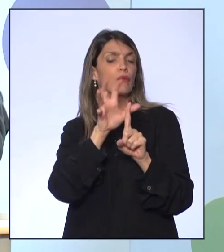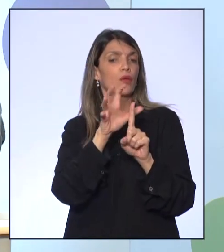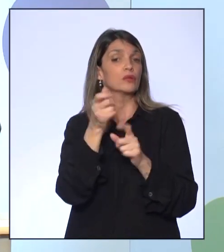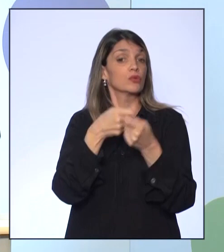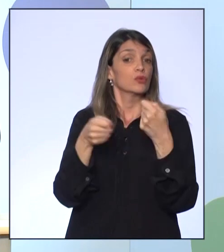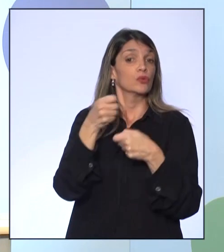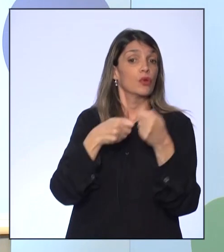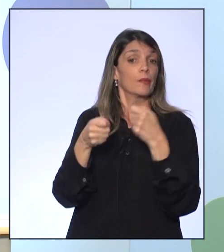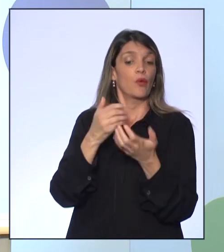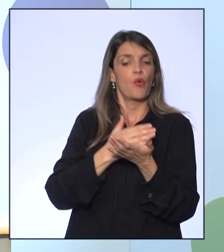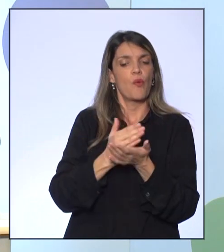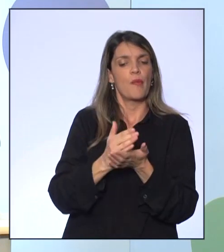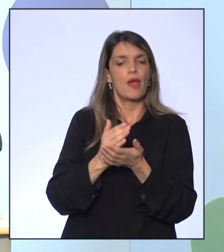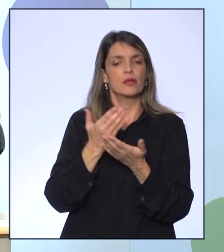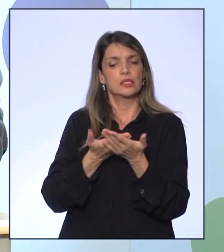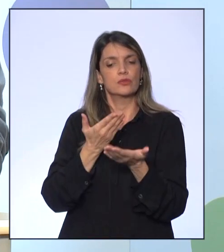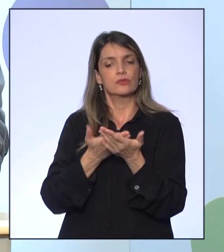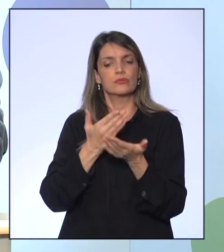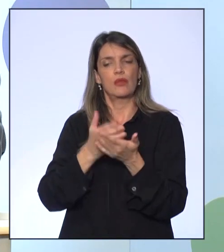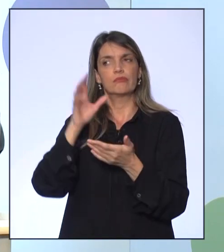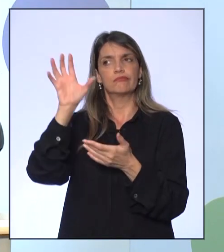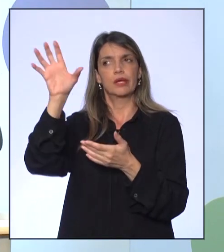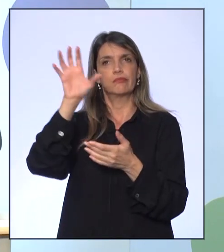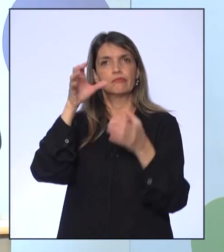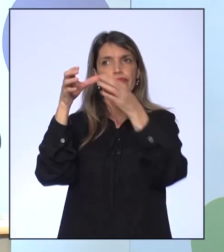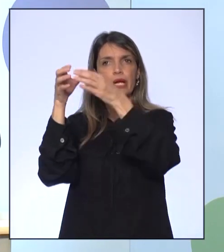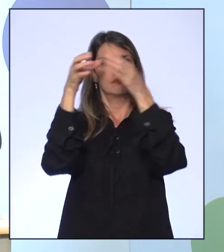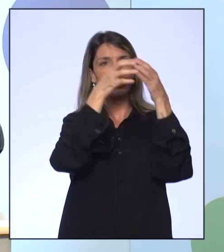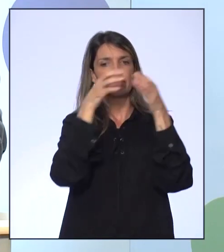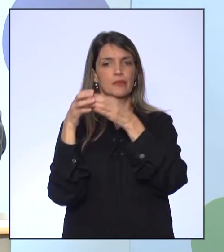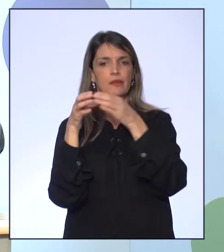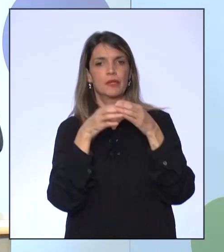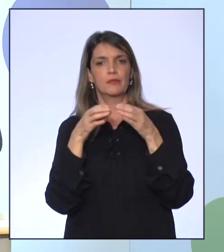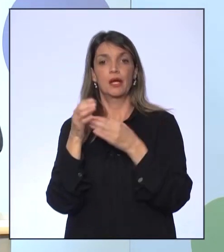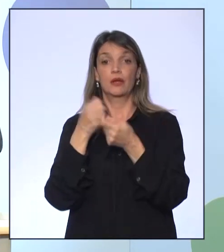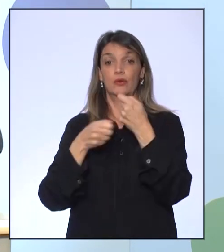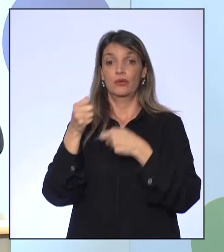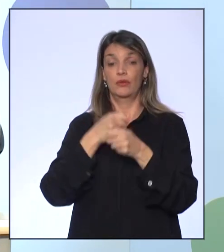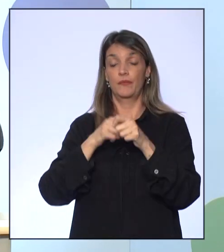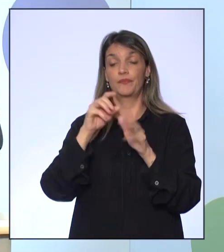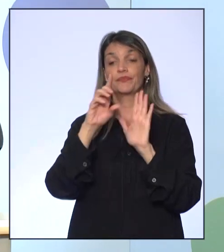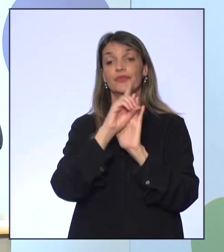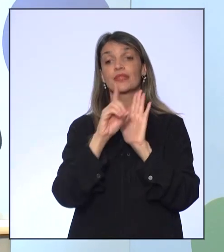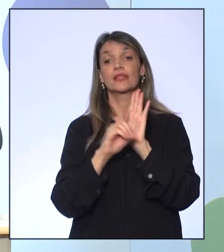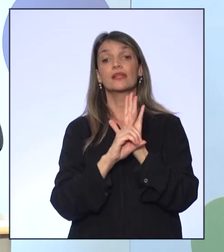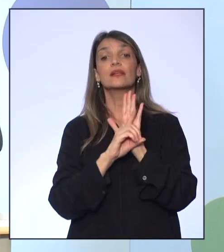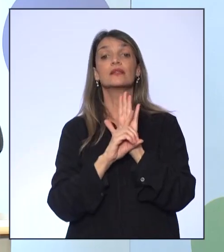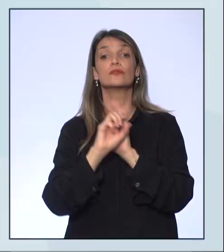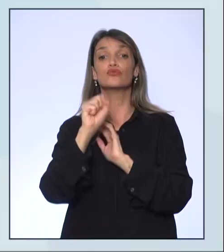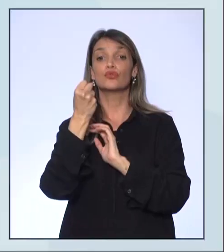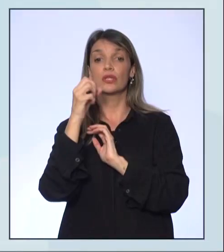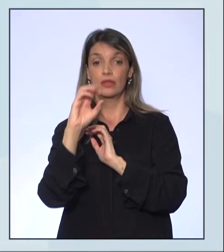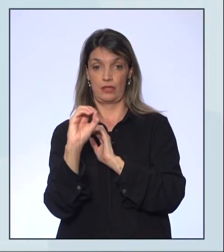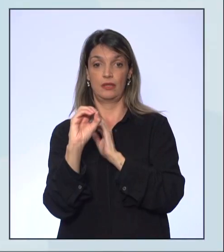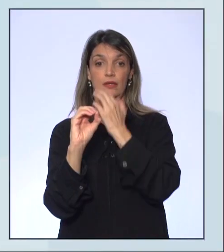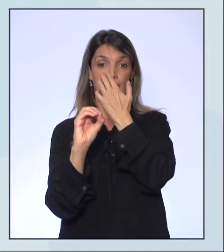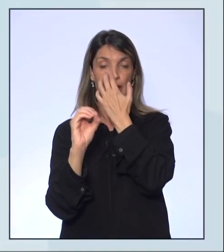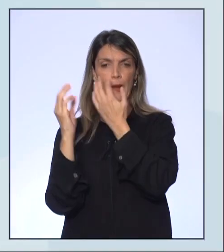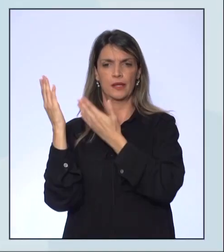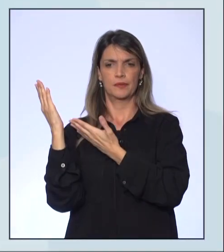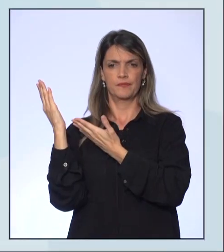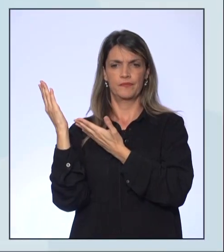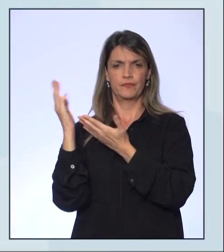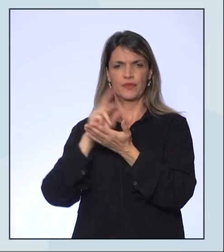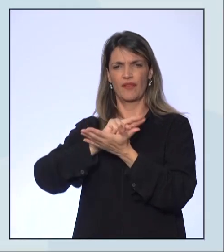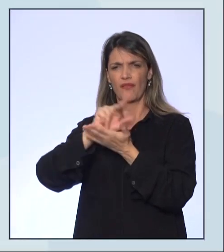os blocos econômicos, principalmente na década de 80. Vocês vão aí observar na tela, né, nós temos um mapa aí, né, e